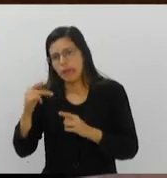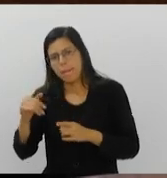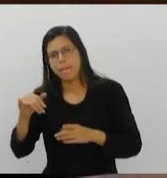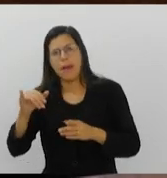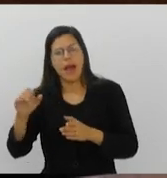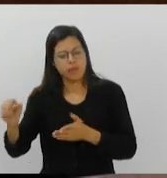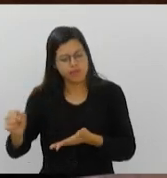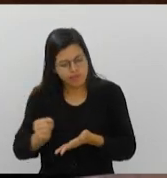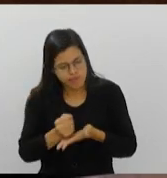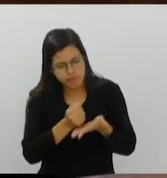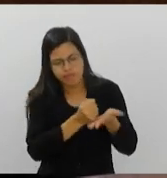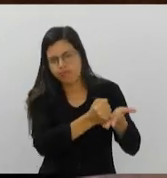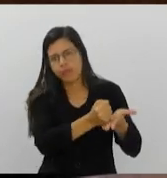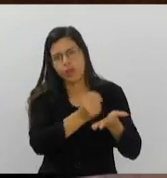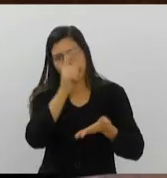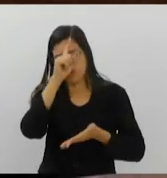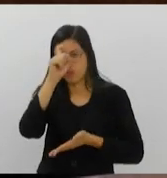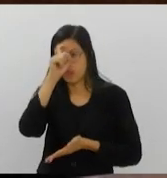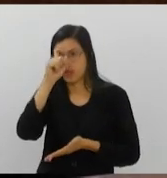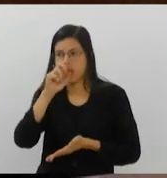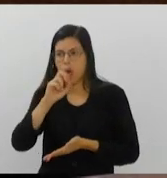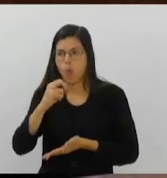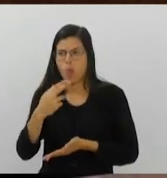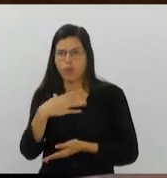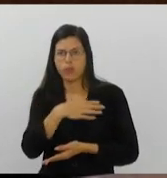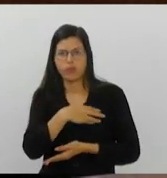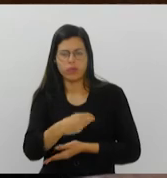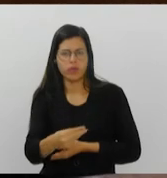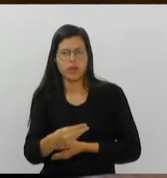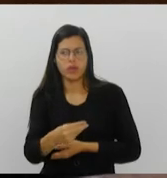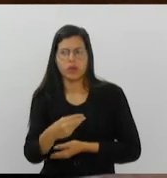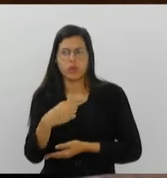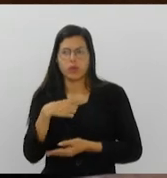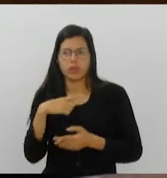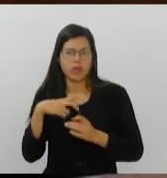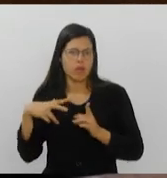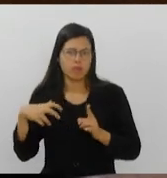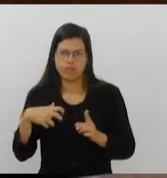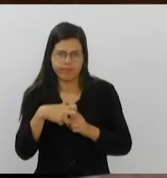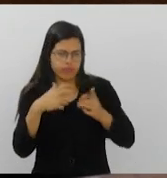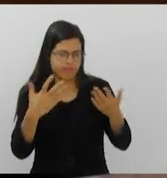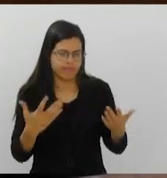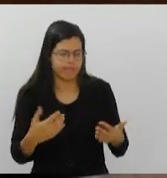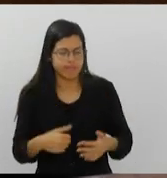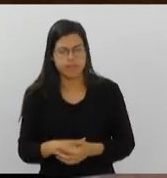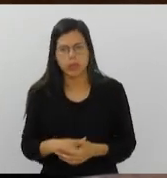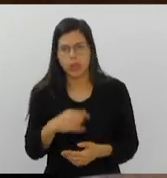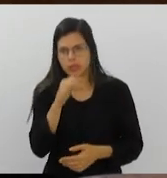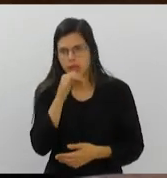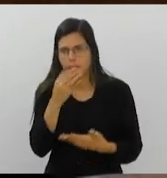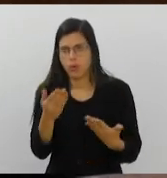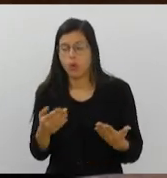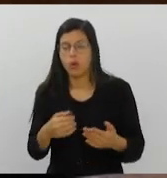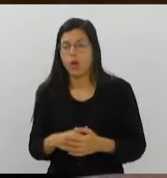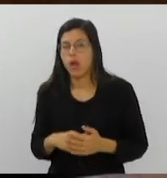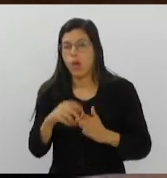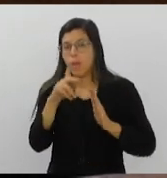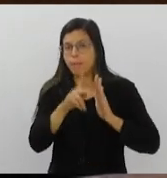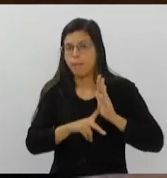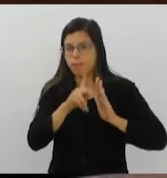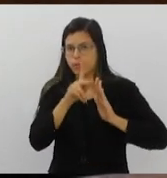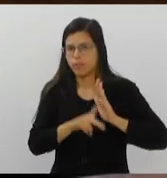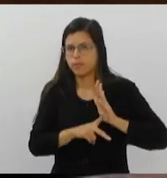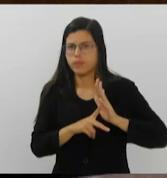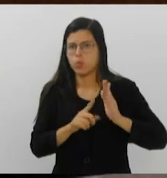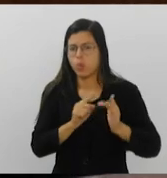muito doente, eu não consegui internar meu filho, que teve um acidente, etc. Então, é um projeto